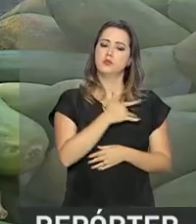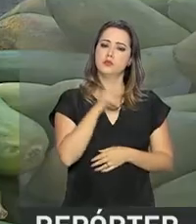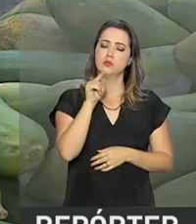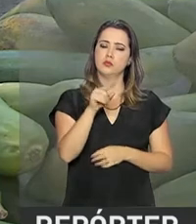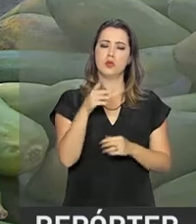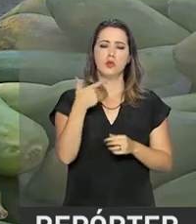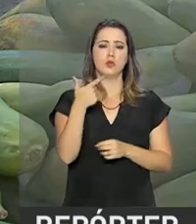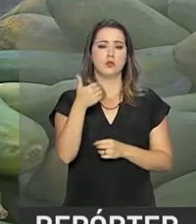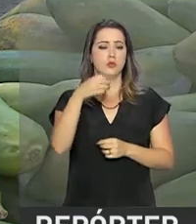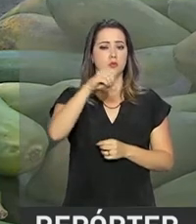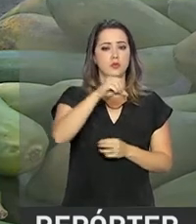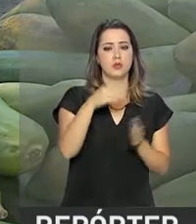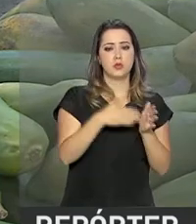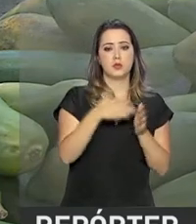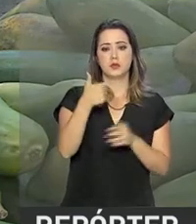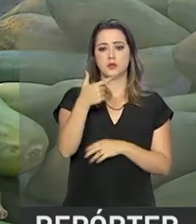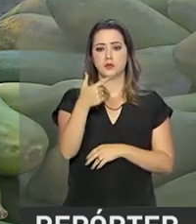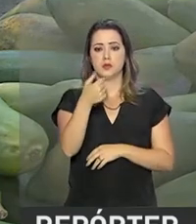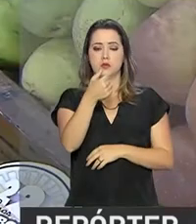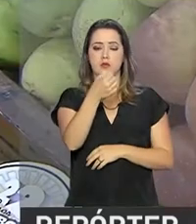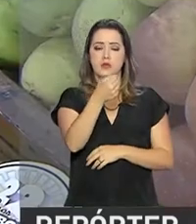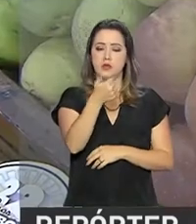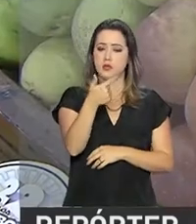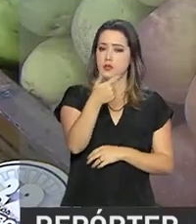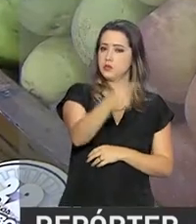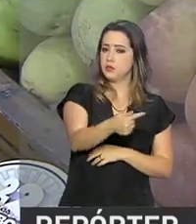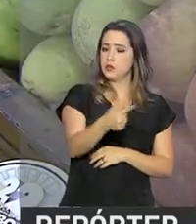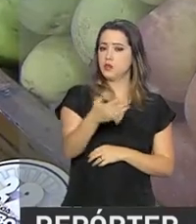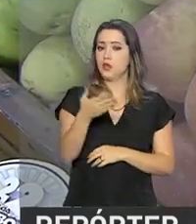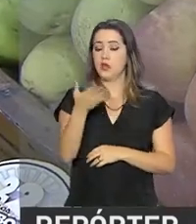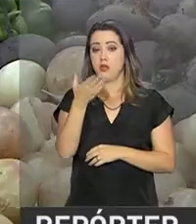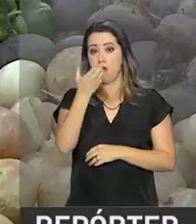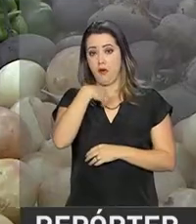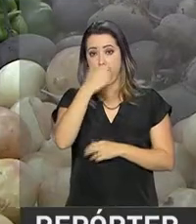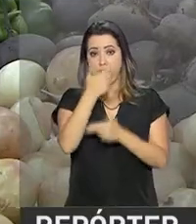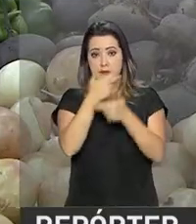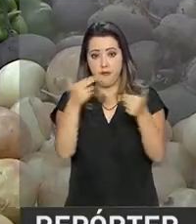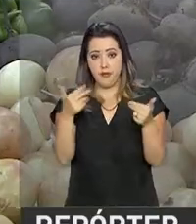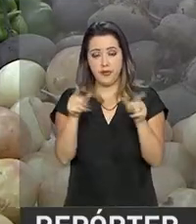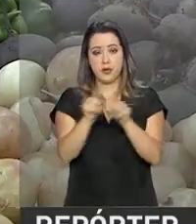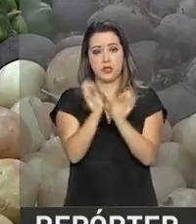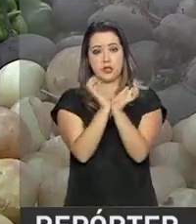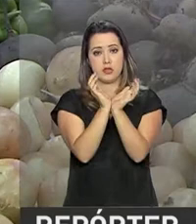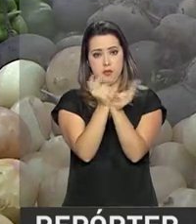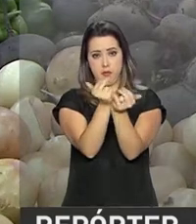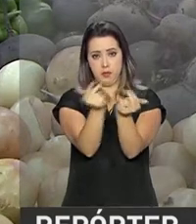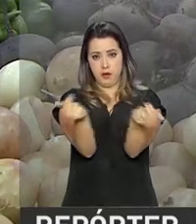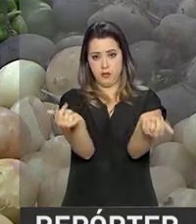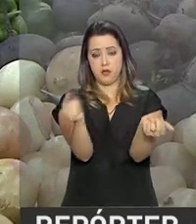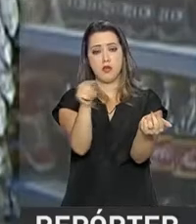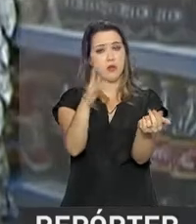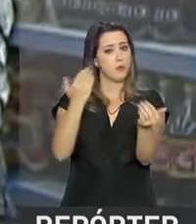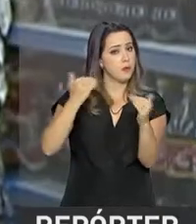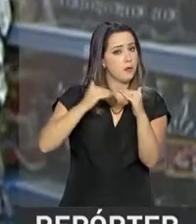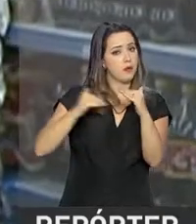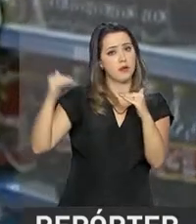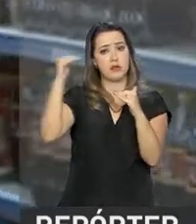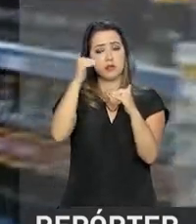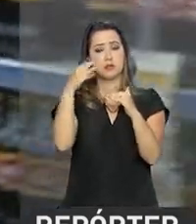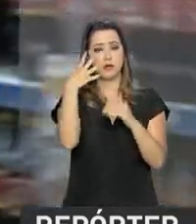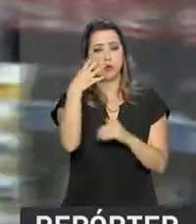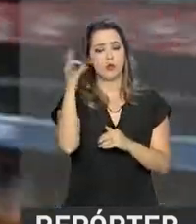entre 2009 e 2017 o consumo regular de frutas e hortaliças cresceu mais de 4% eo de